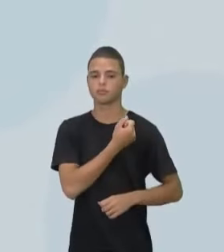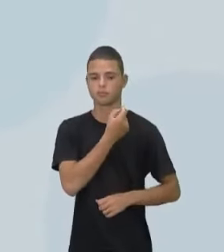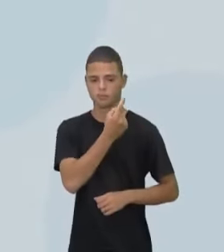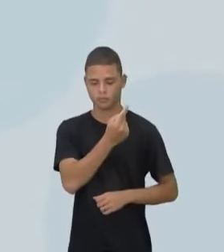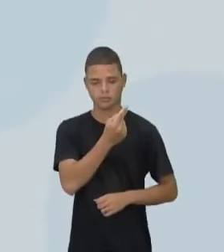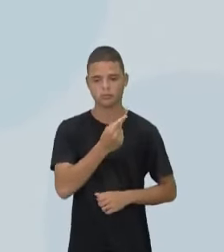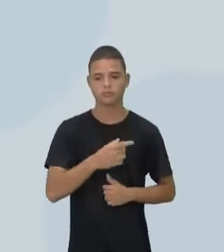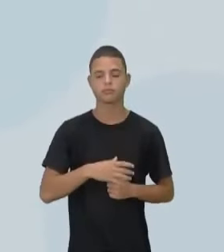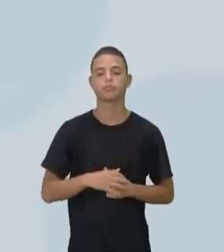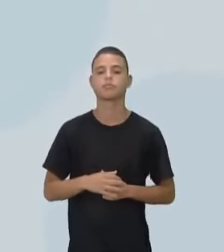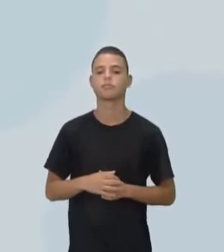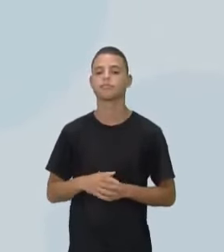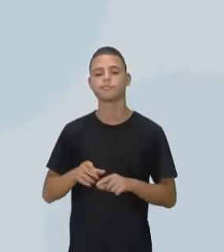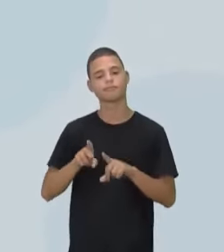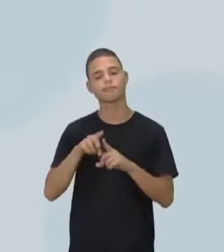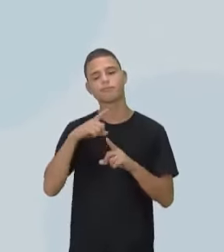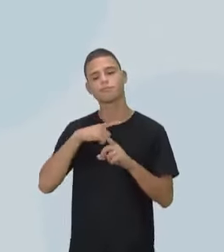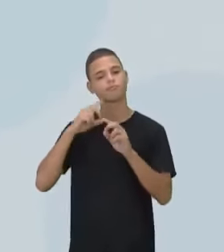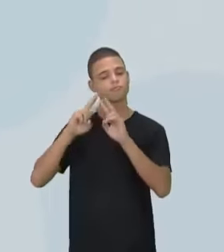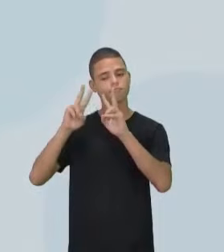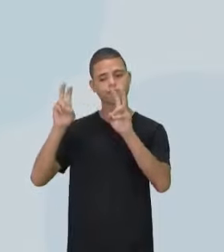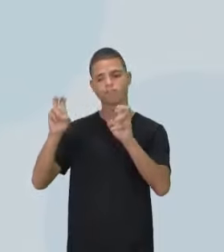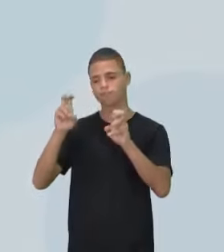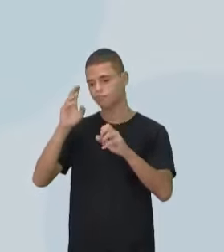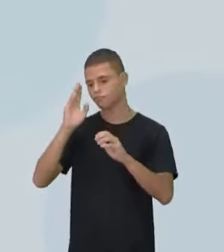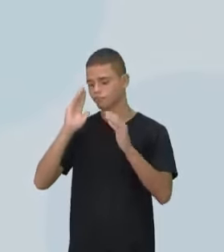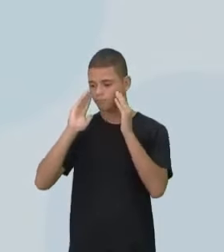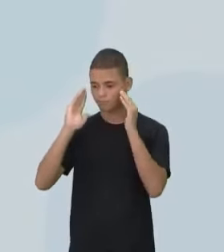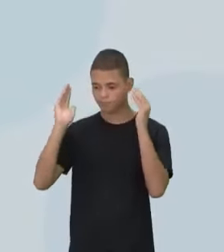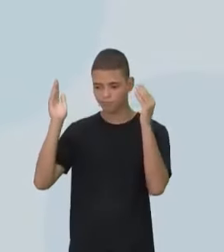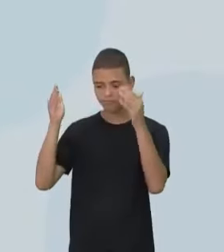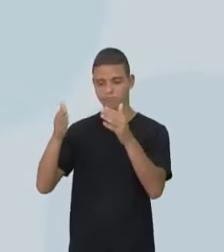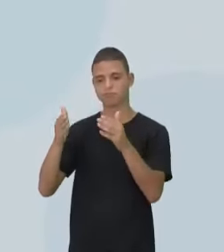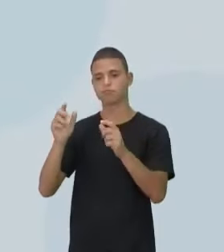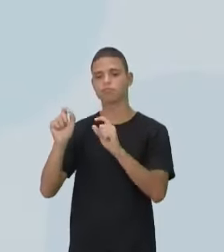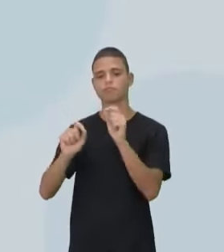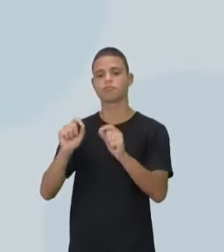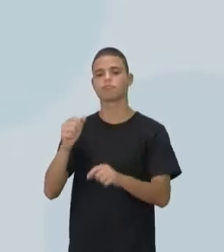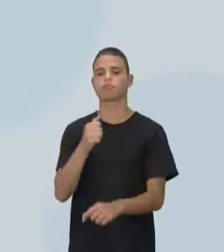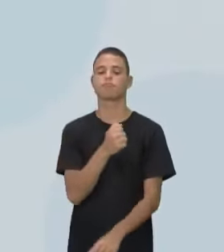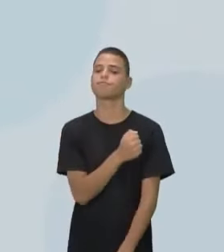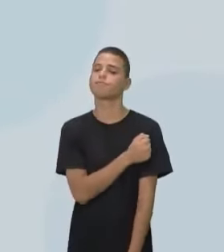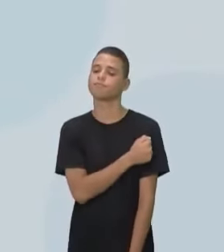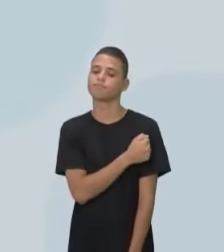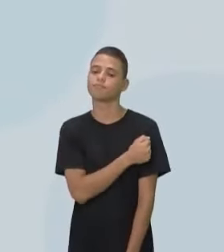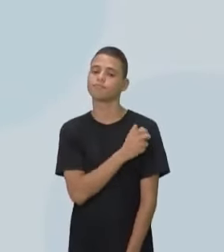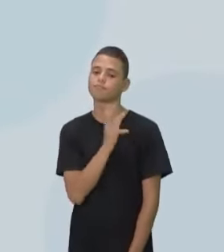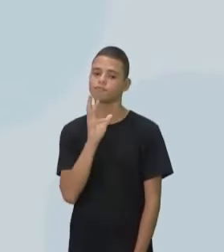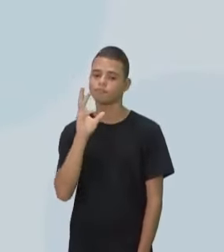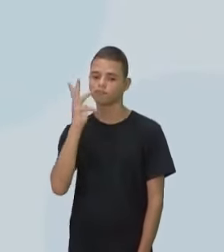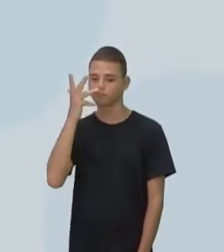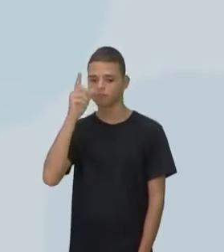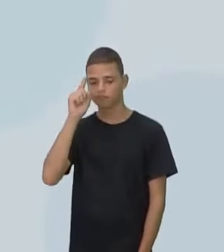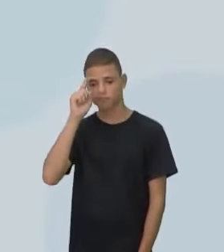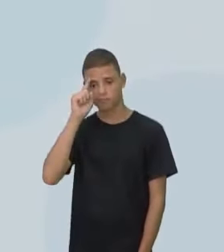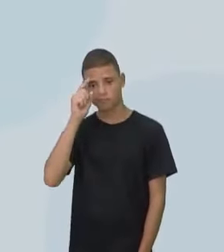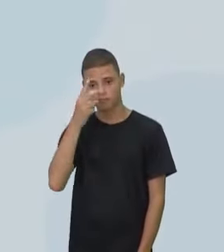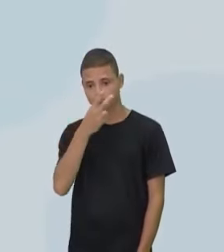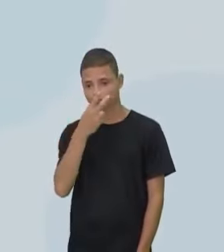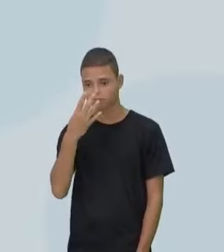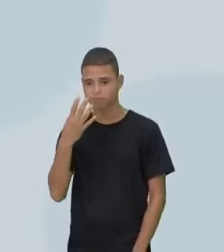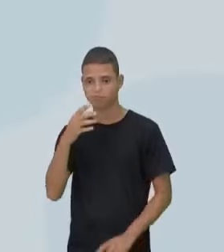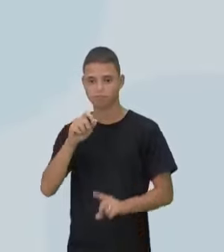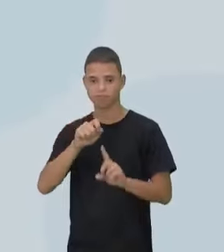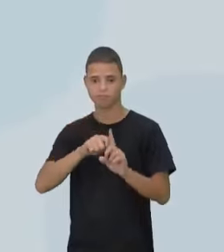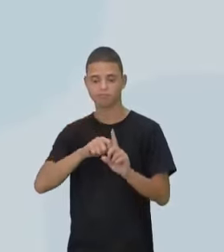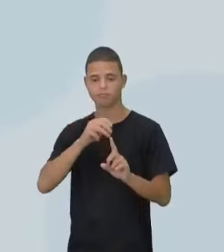teremos também essa mesma temática voltada diretamente aos nossos estudantes. Isso vai acontecer no dia 24 de março,